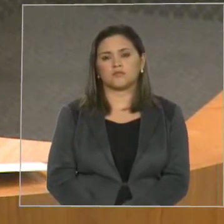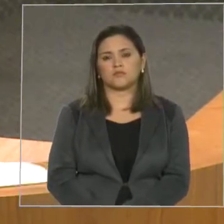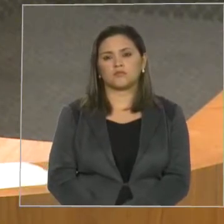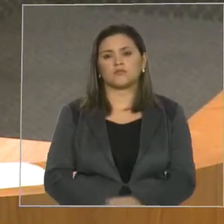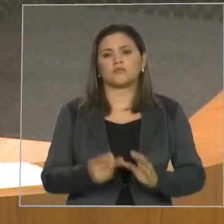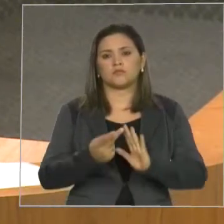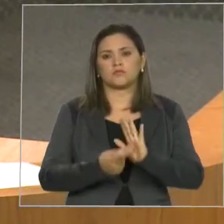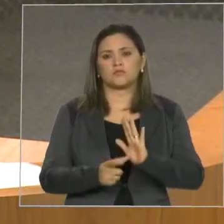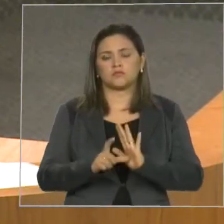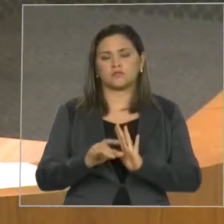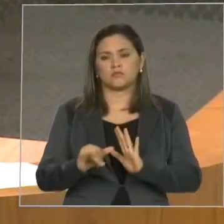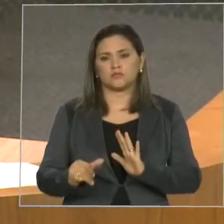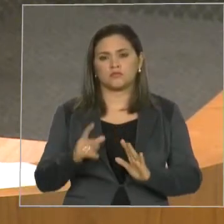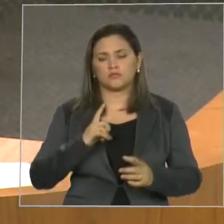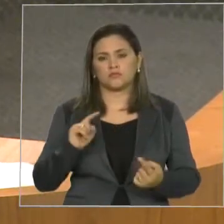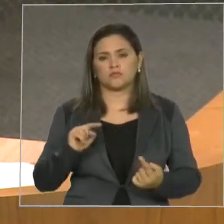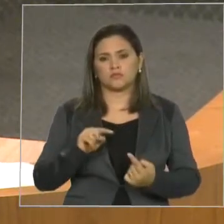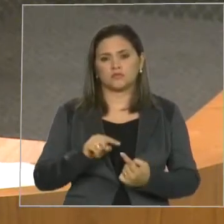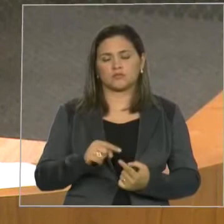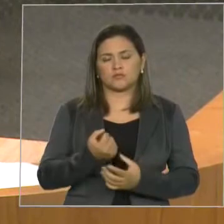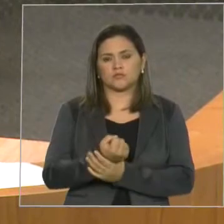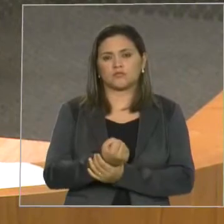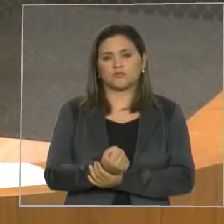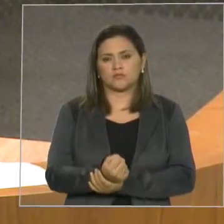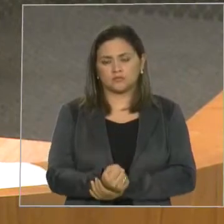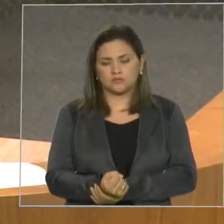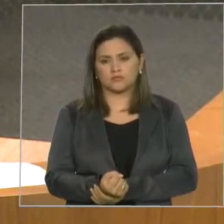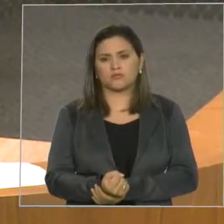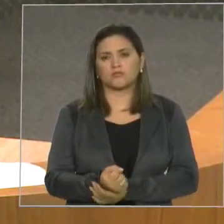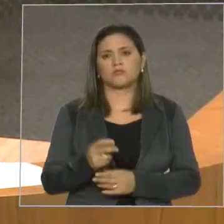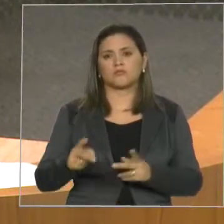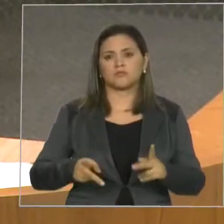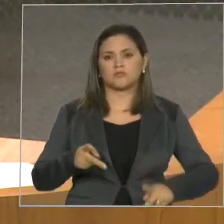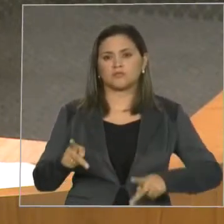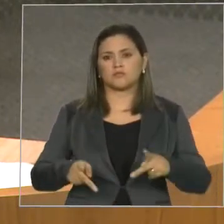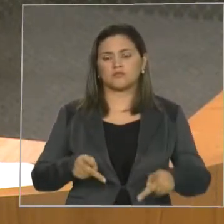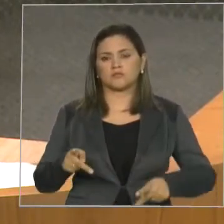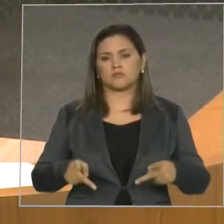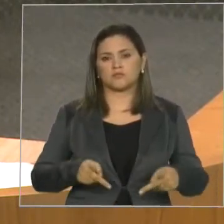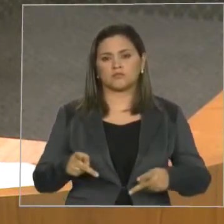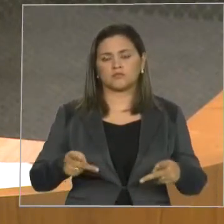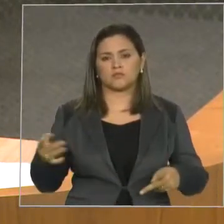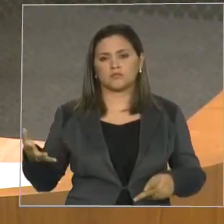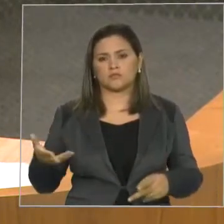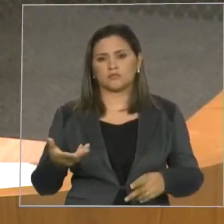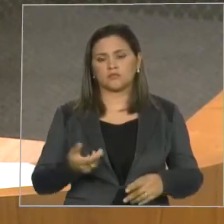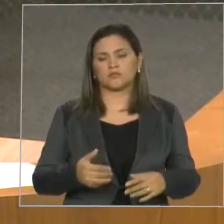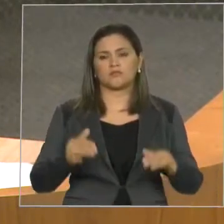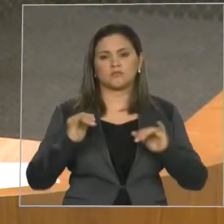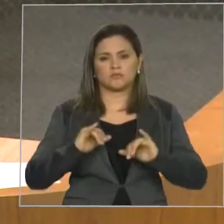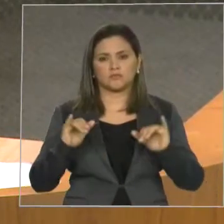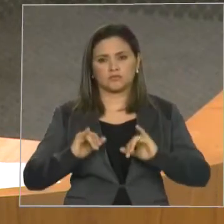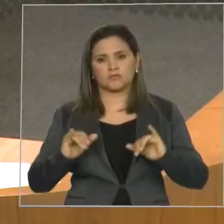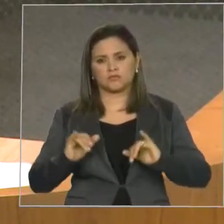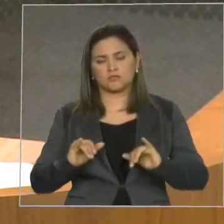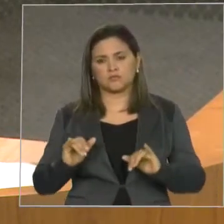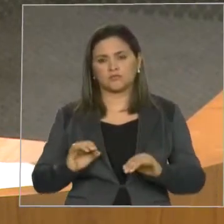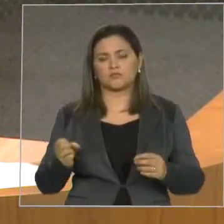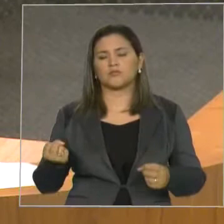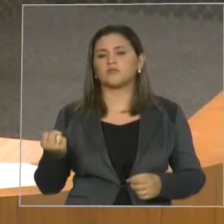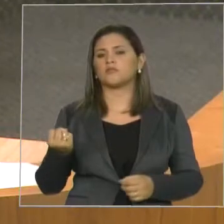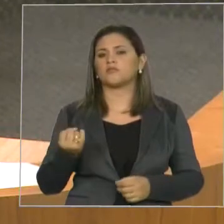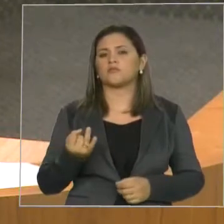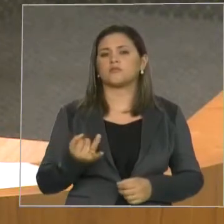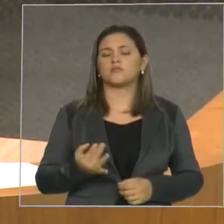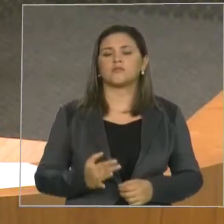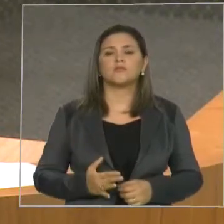lei visa garantir ao cidadão acesso à informação sobre o valor